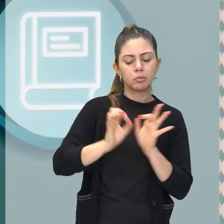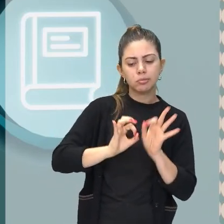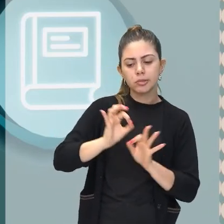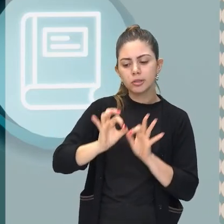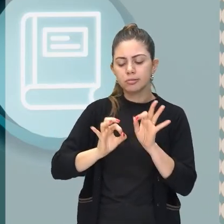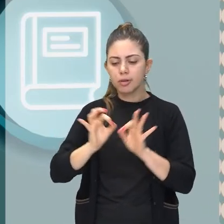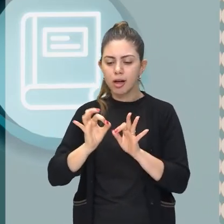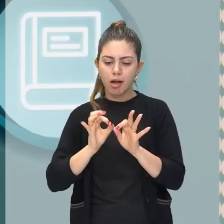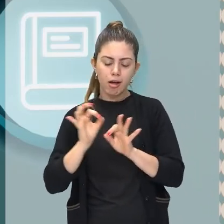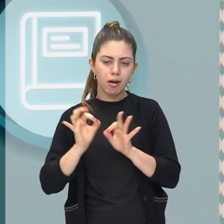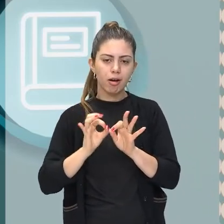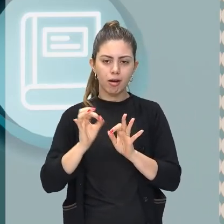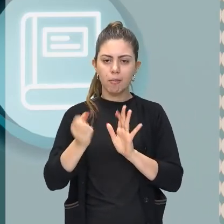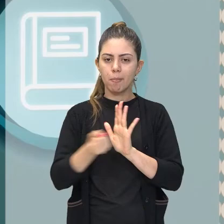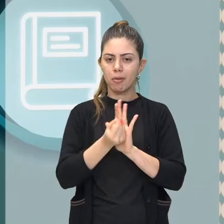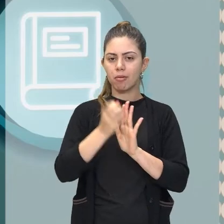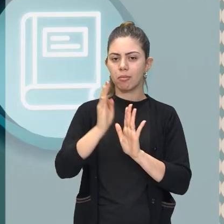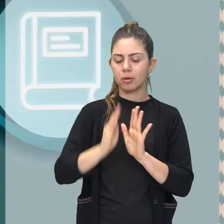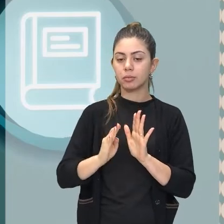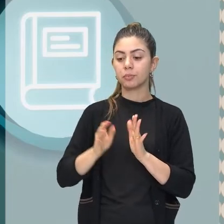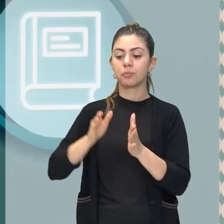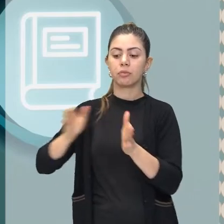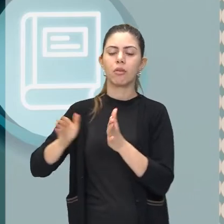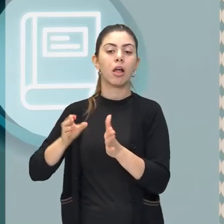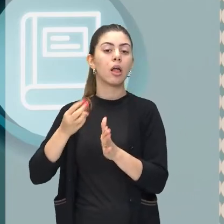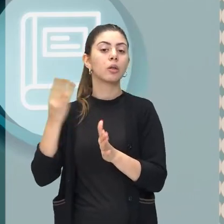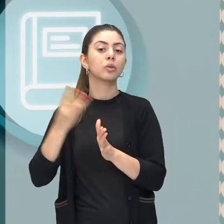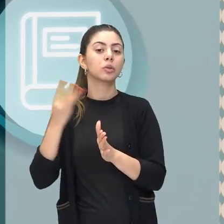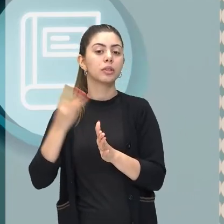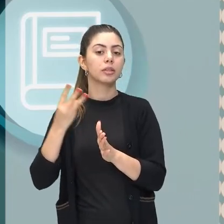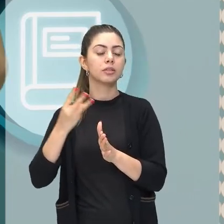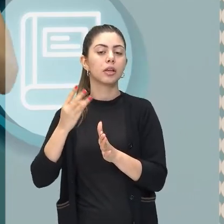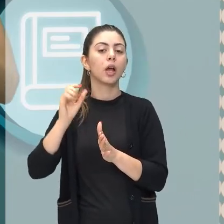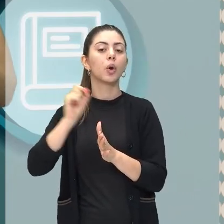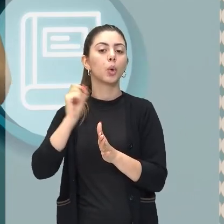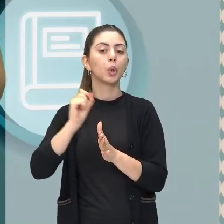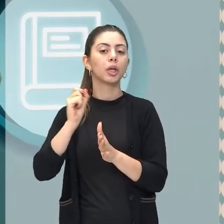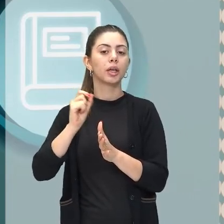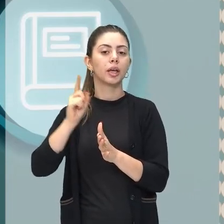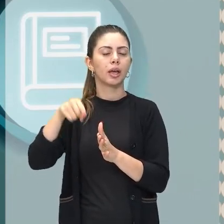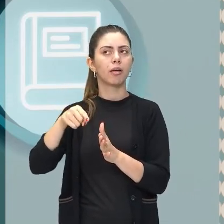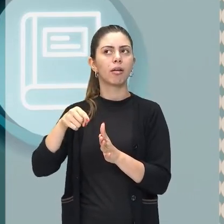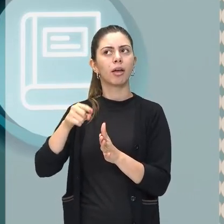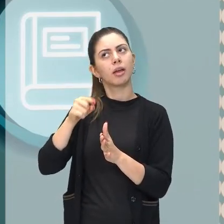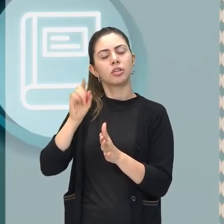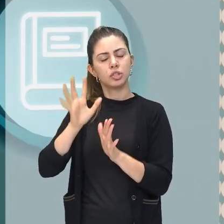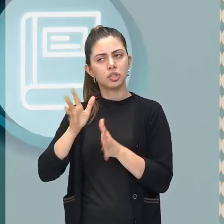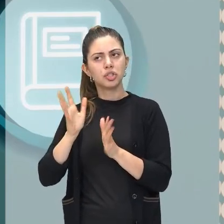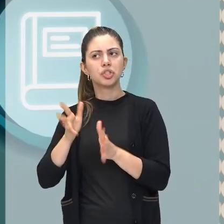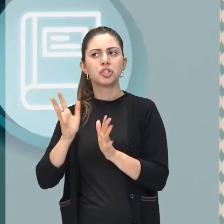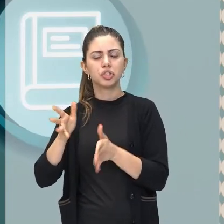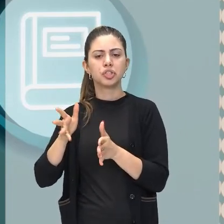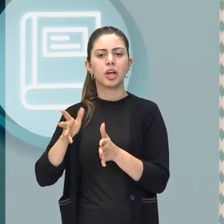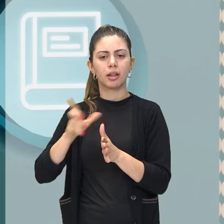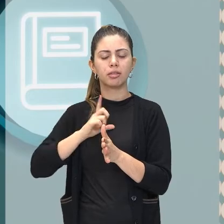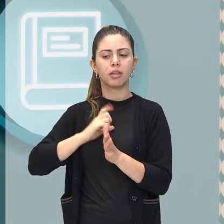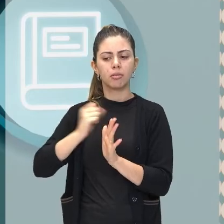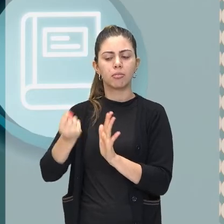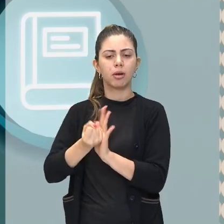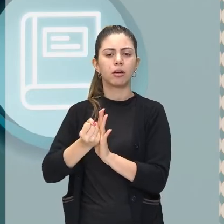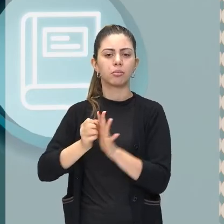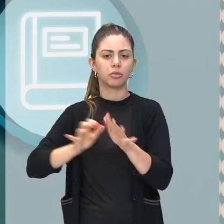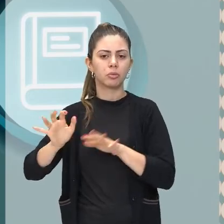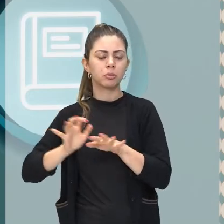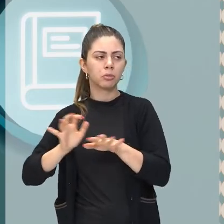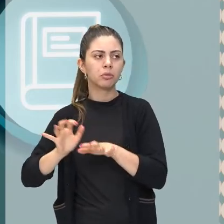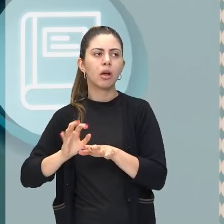está moldando. Quando chega na terceira fase, que aí vamos dizer assim, que é um lado mais maduro, a gente não